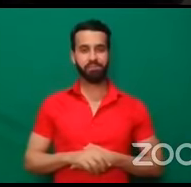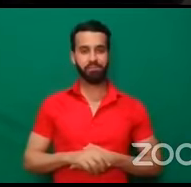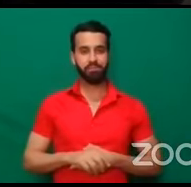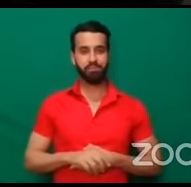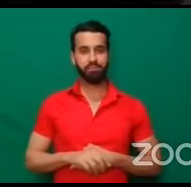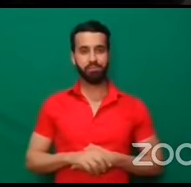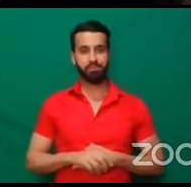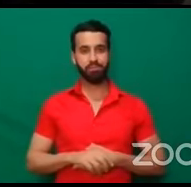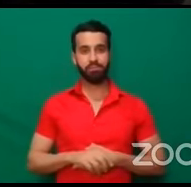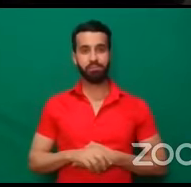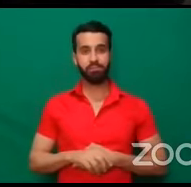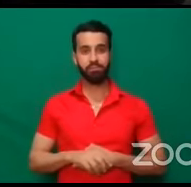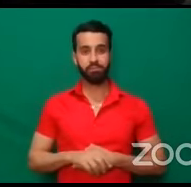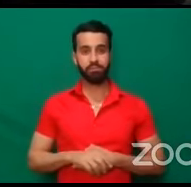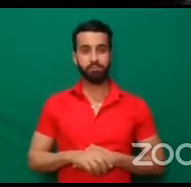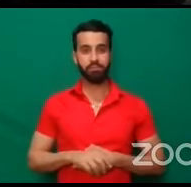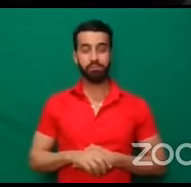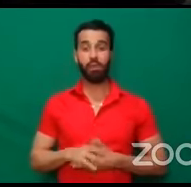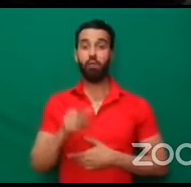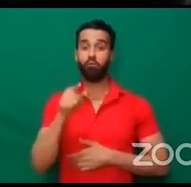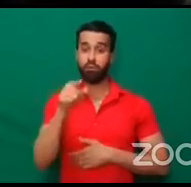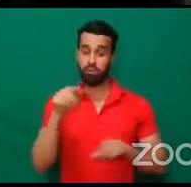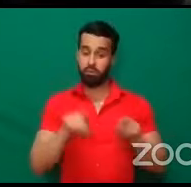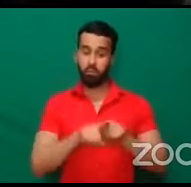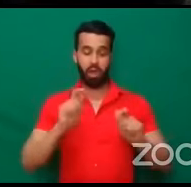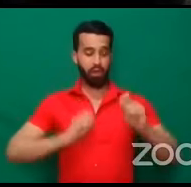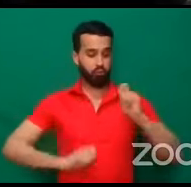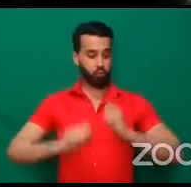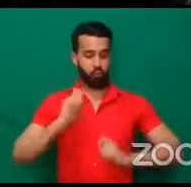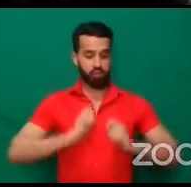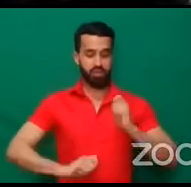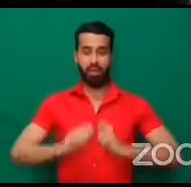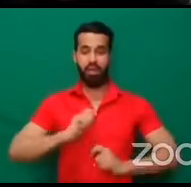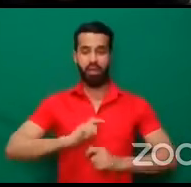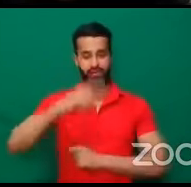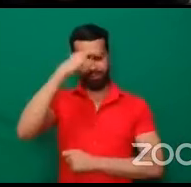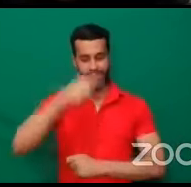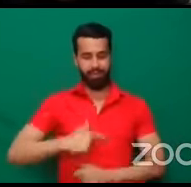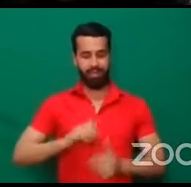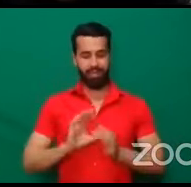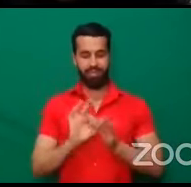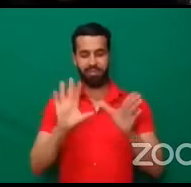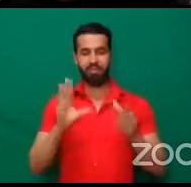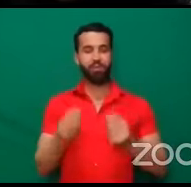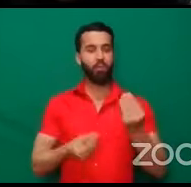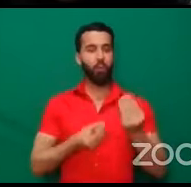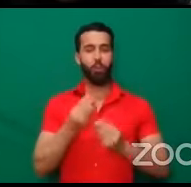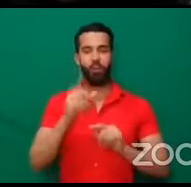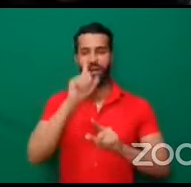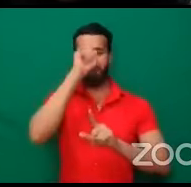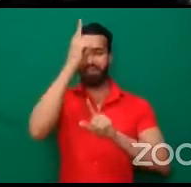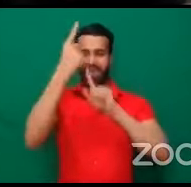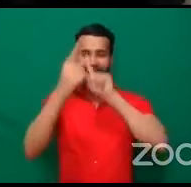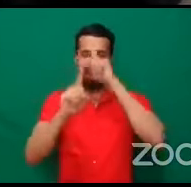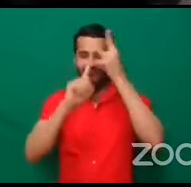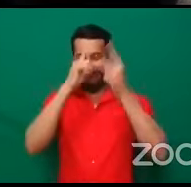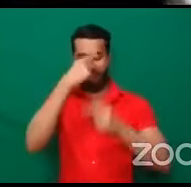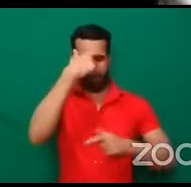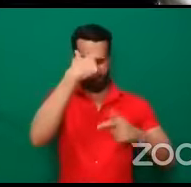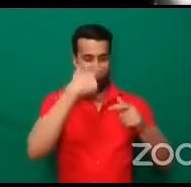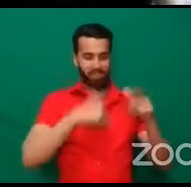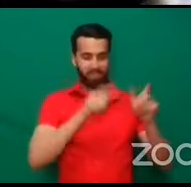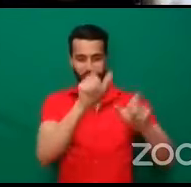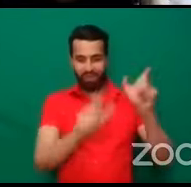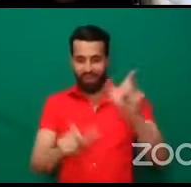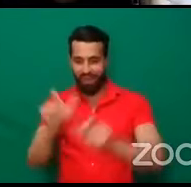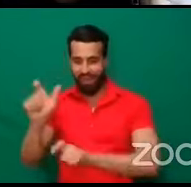Você falou que deixa os atores bem à vontade, né? Como é que foi, por exemplo, para criar esses personagens, como o policial, né? Que é o Pedro